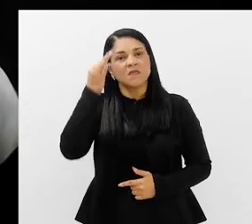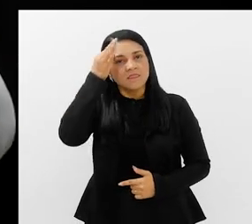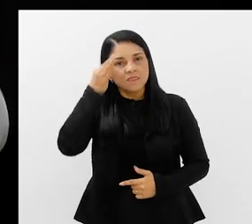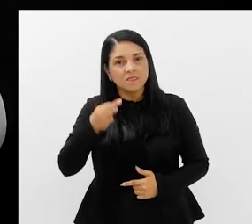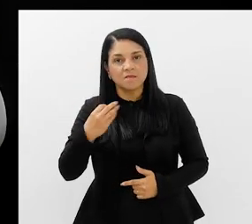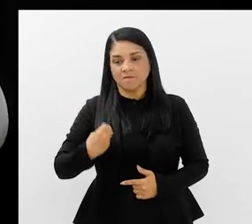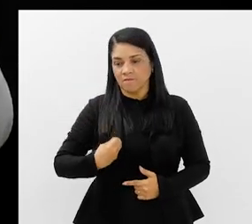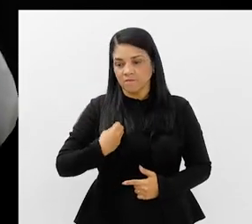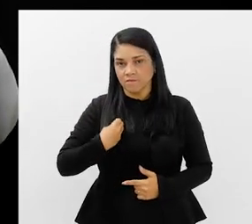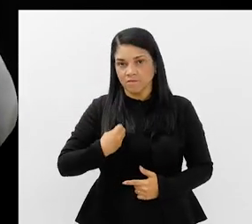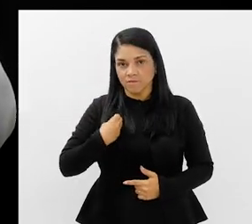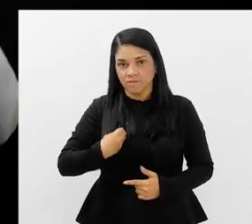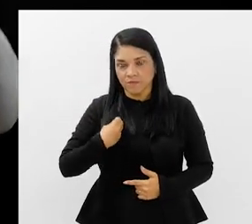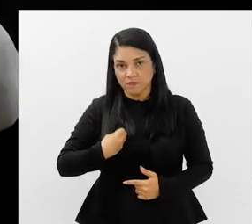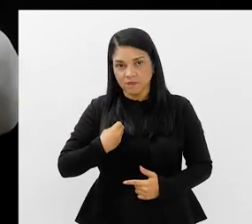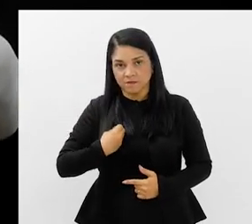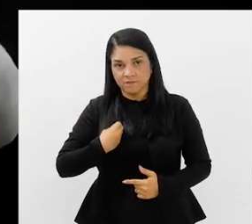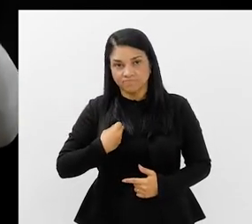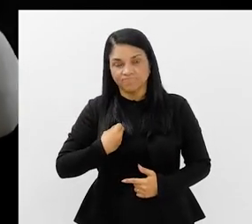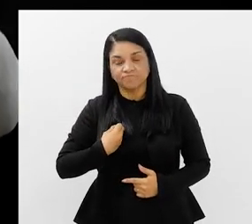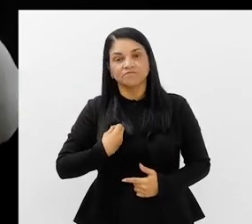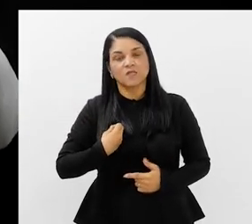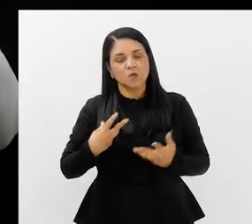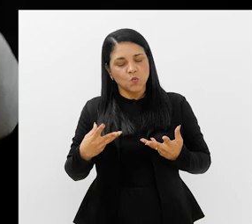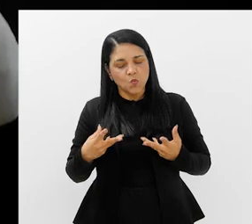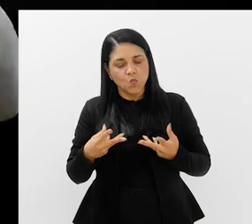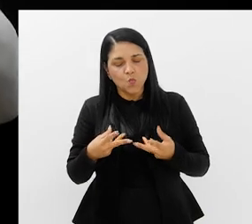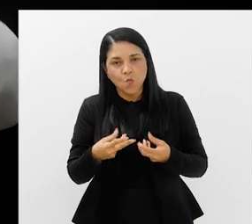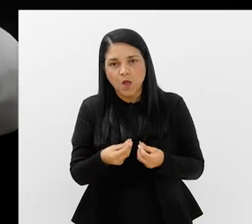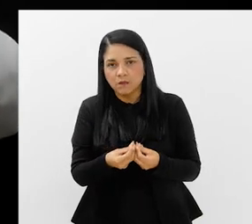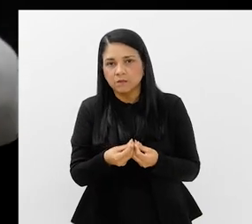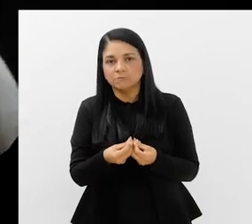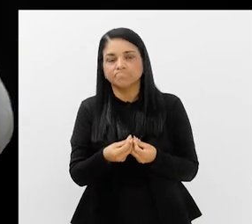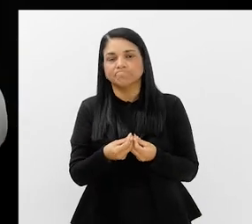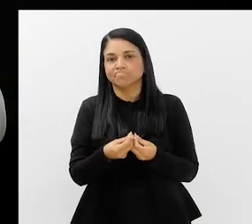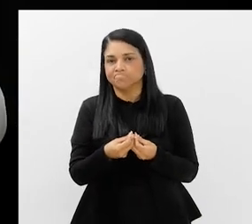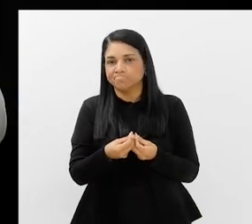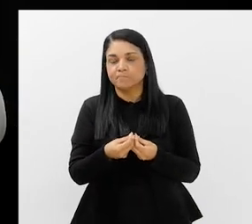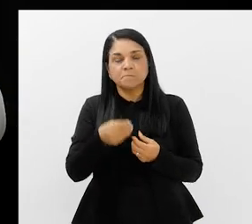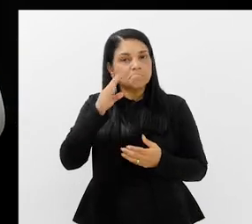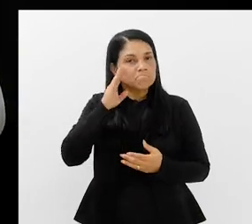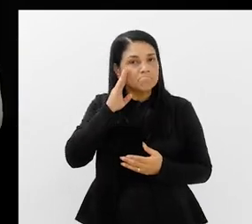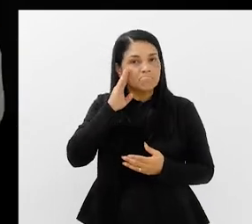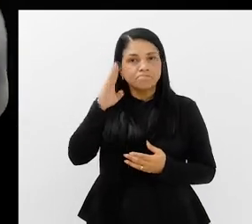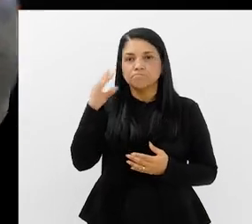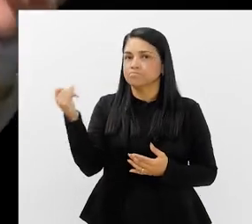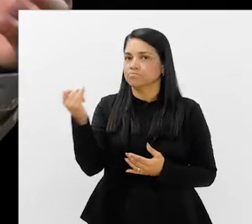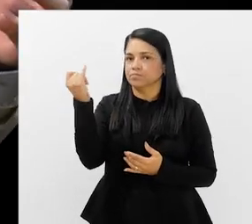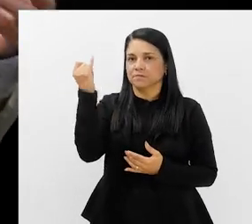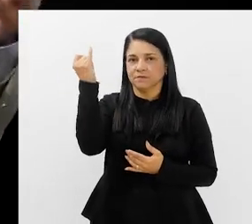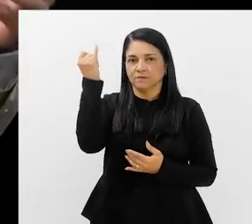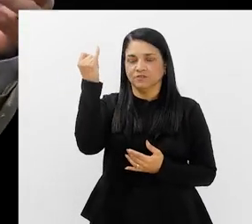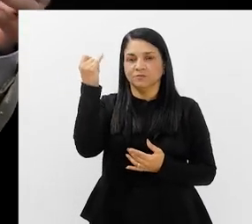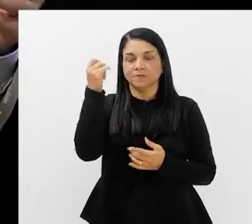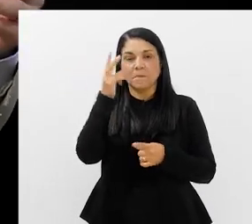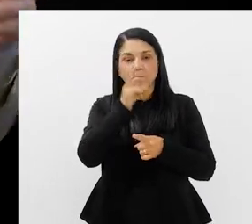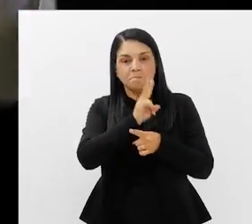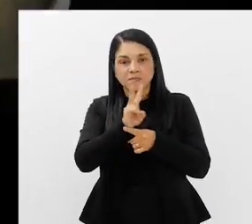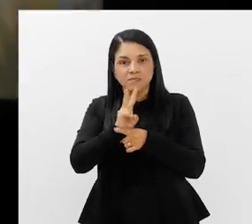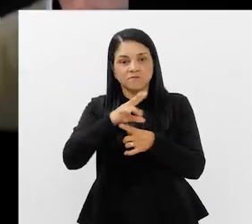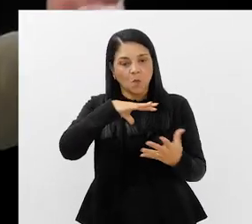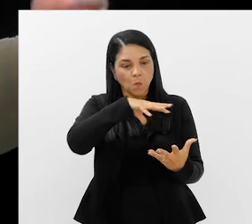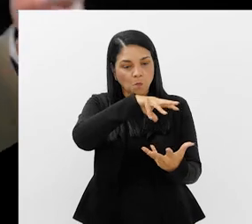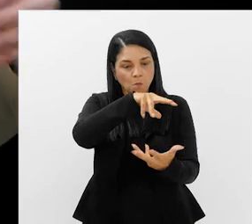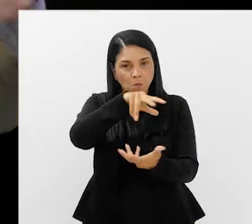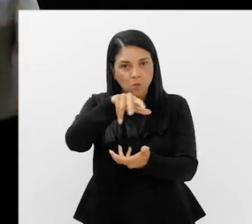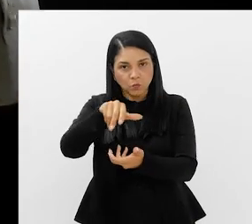que a vida que a gente precisa viver, não só viver, mas viver com qualidade, ele é fundamental para que a gente